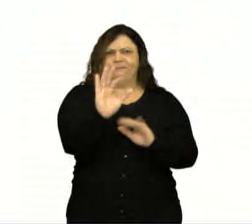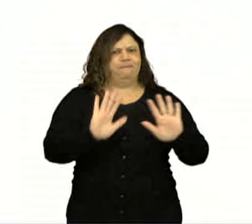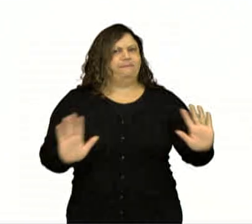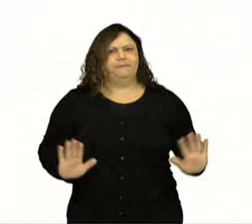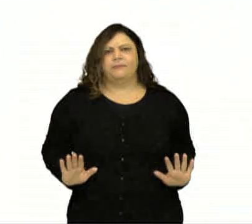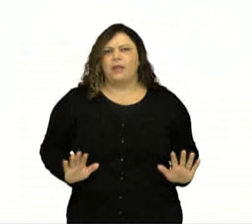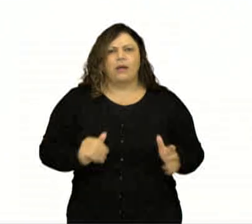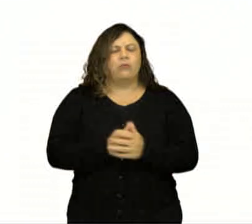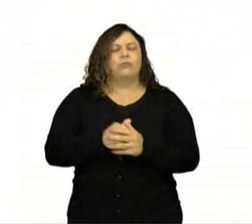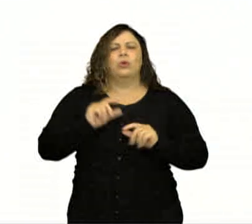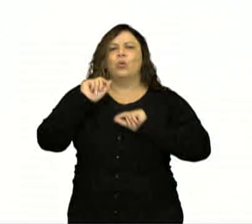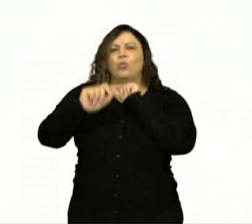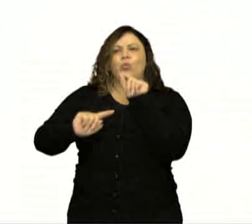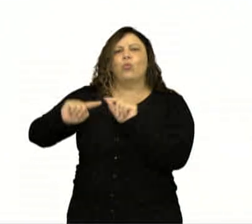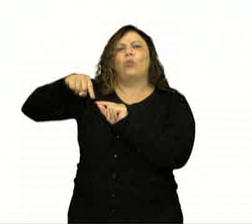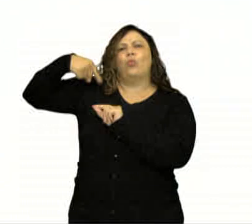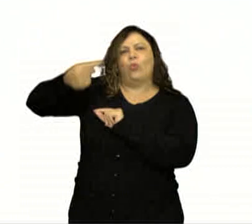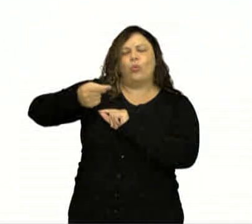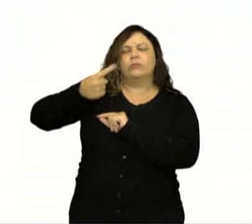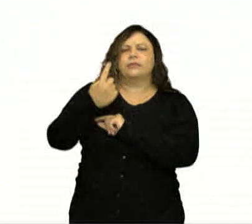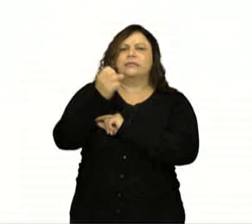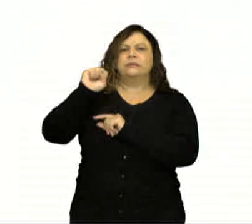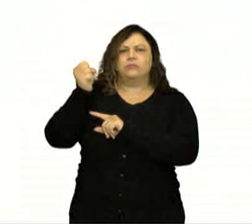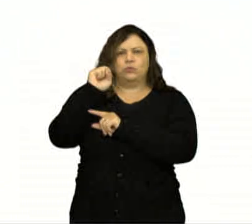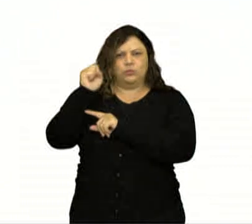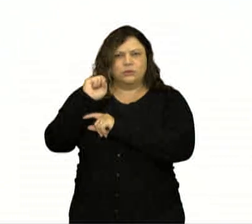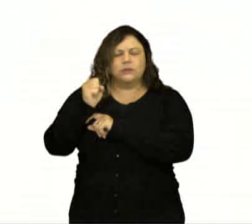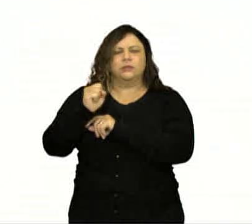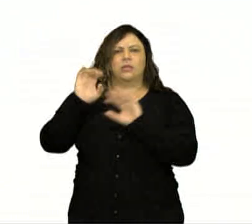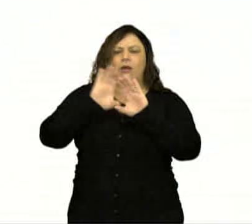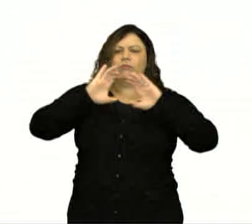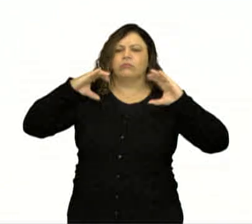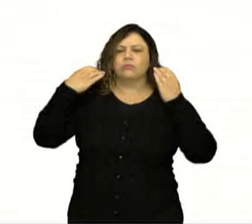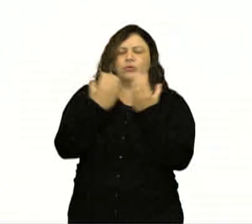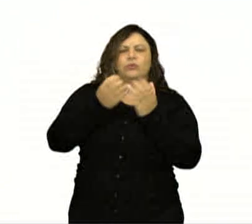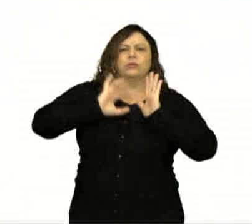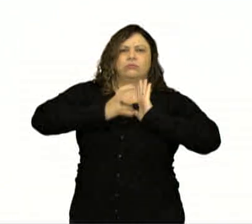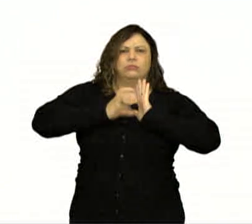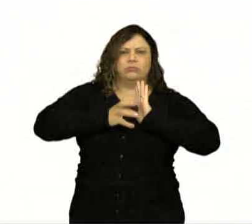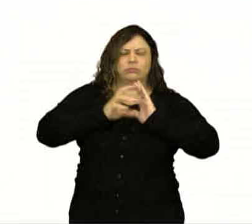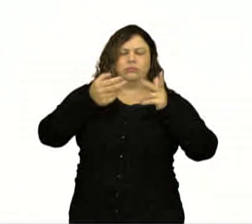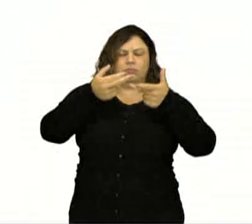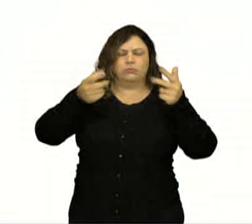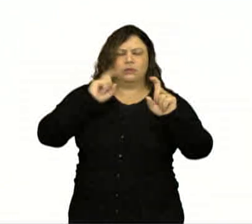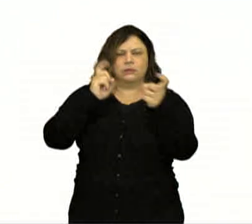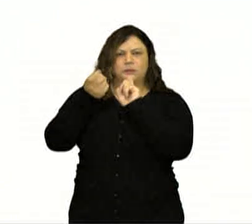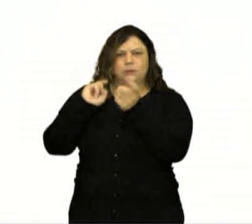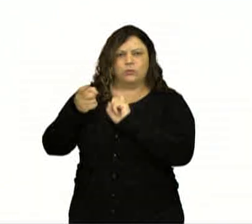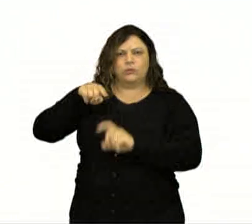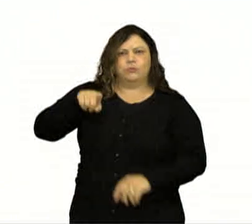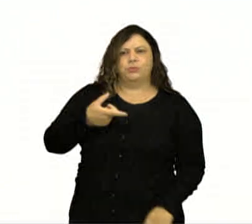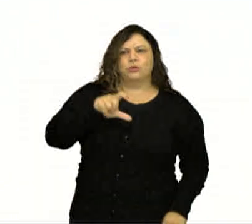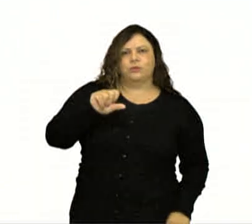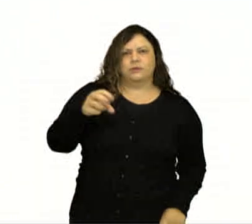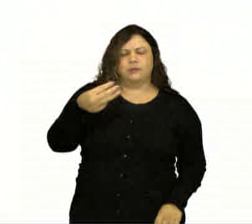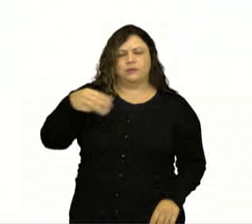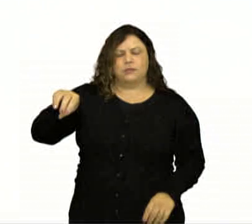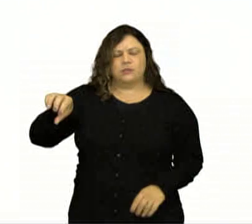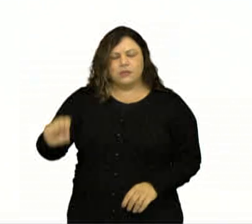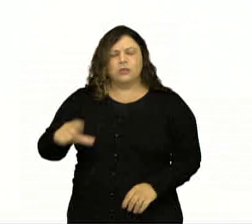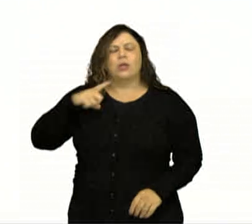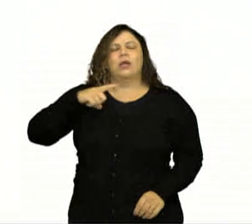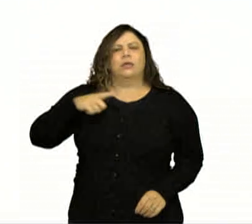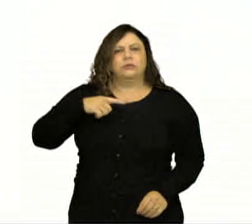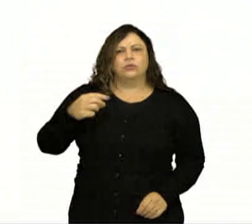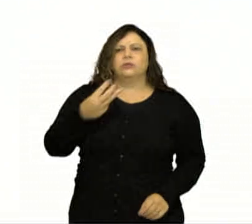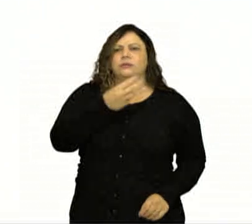o próximo, o 18º Congresso do Partido, que se reuniu na primavera de 1939, continha